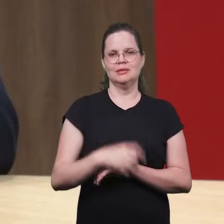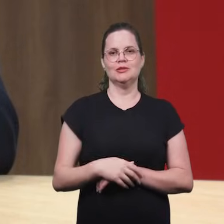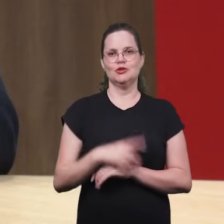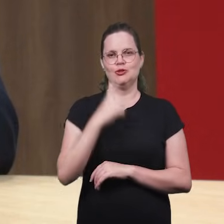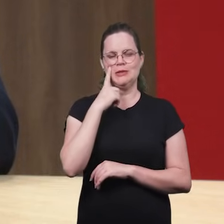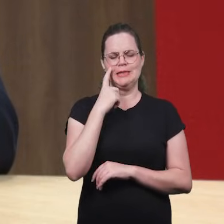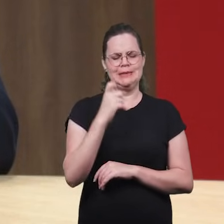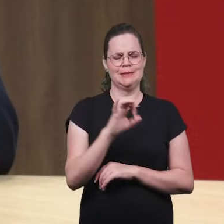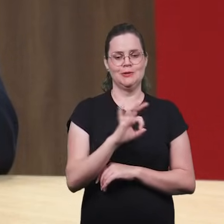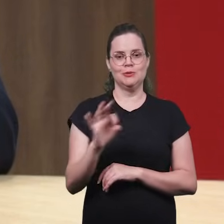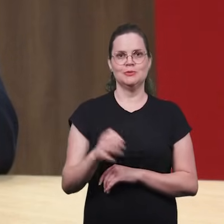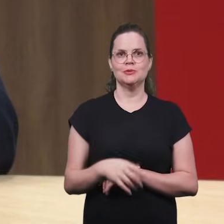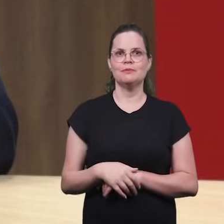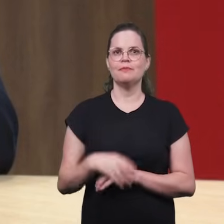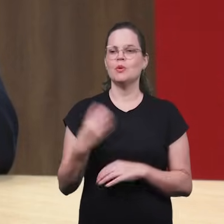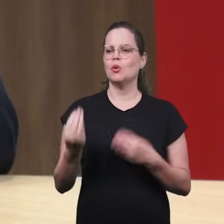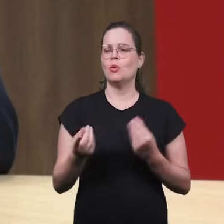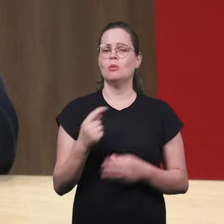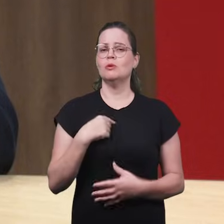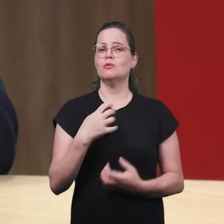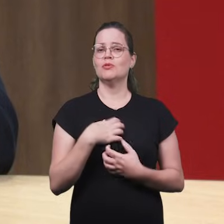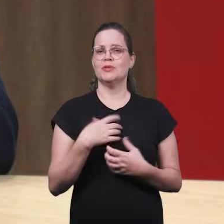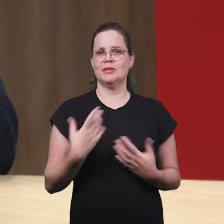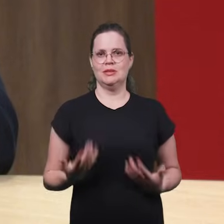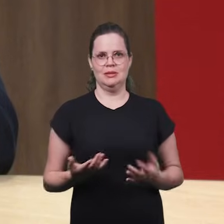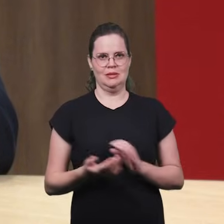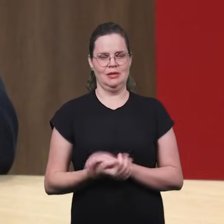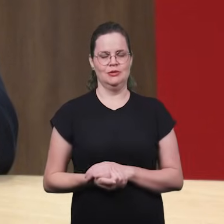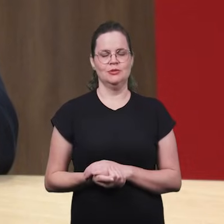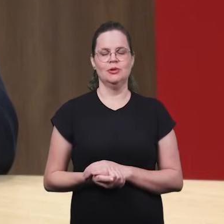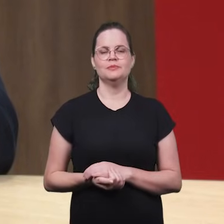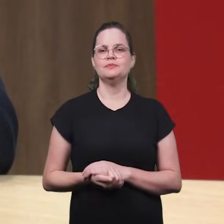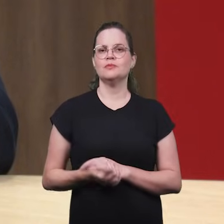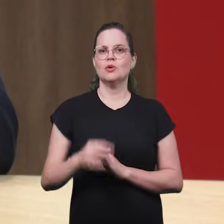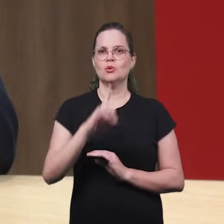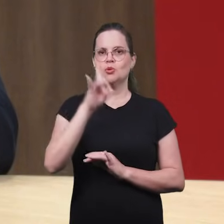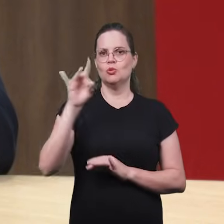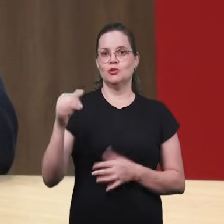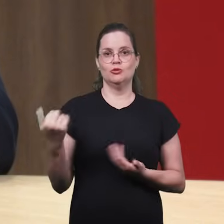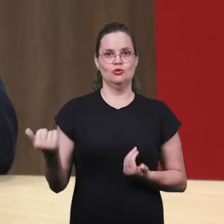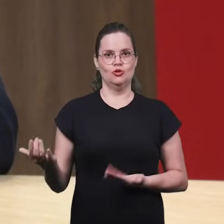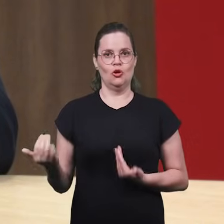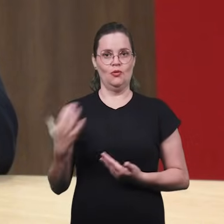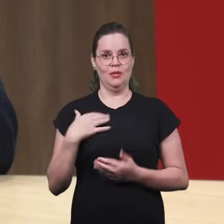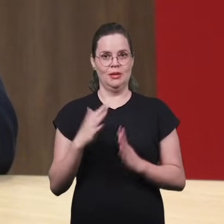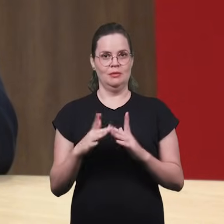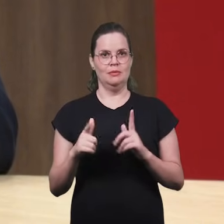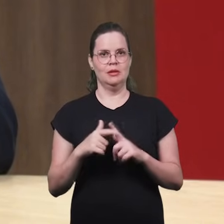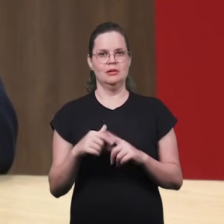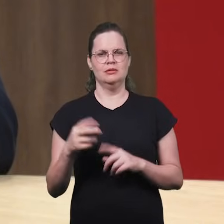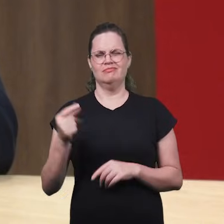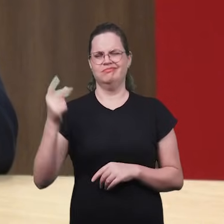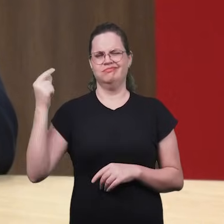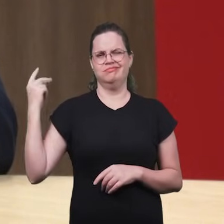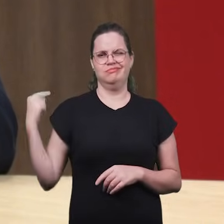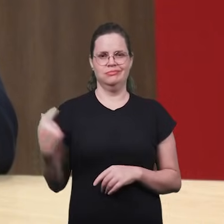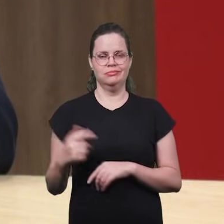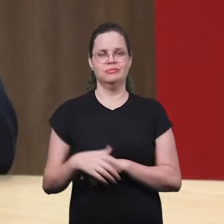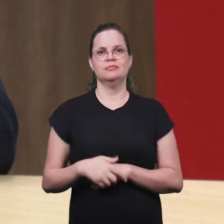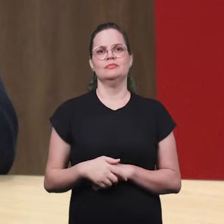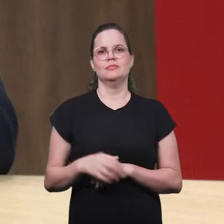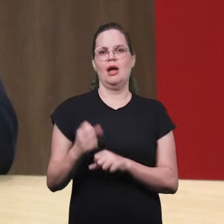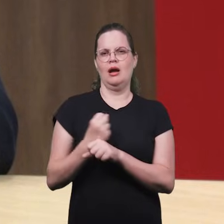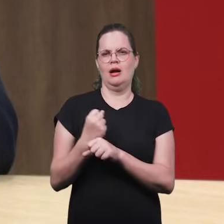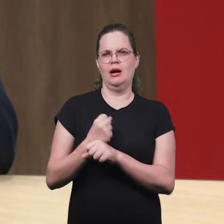interessante sobre isso. Você falou assim, como você está se sentindo. Uma vez um jovem da minha igreja, eu cheguei para ele, isso tem alguns anos,